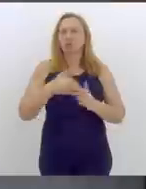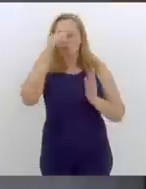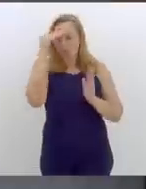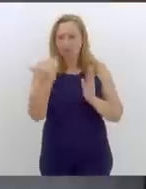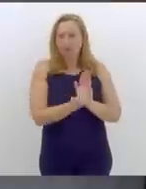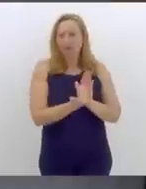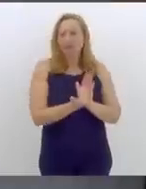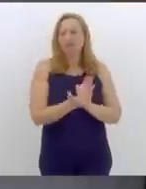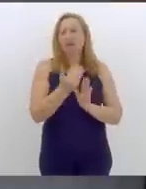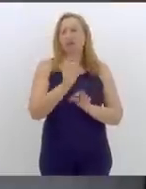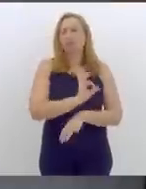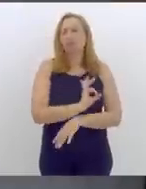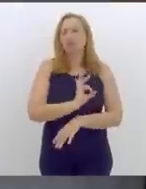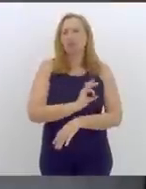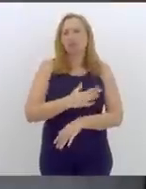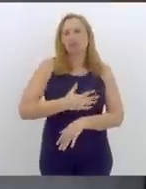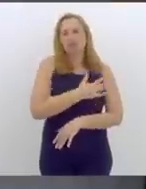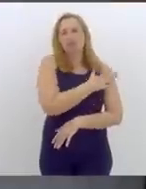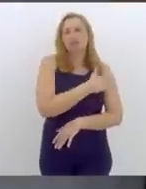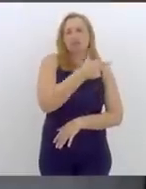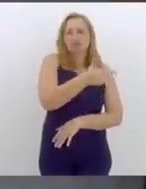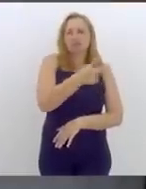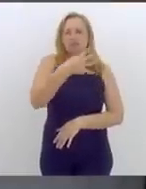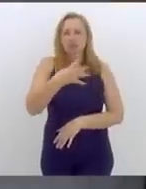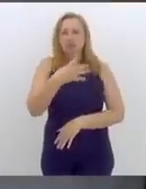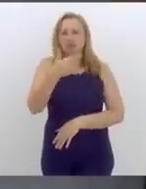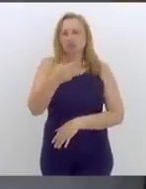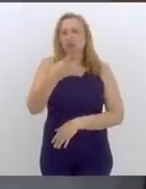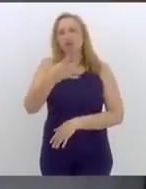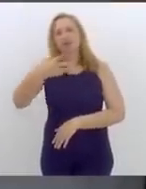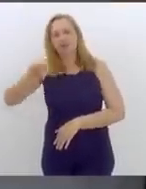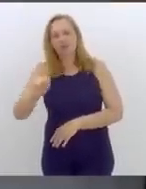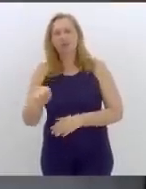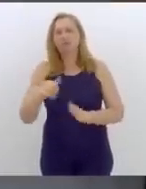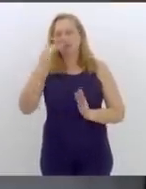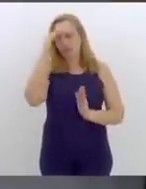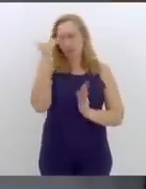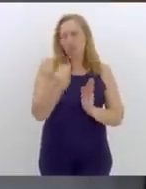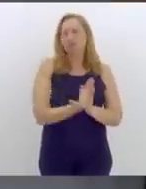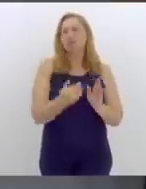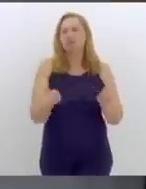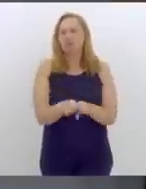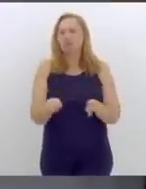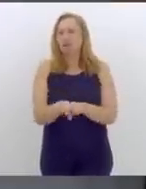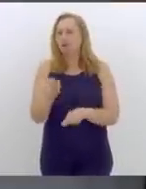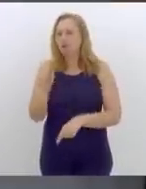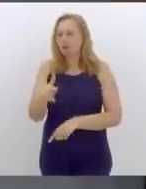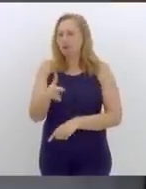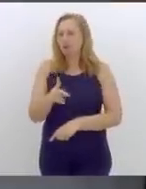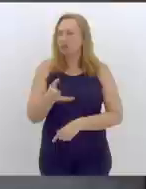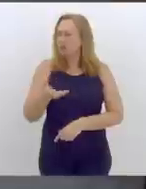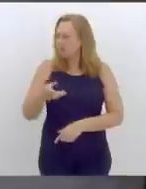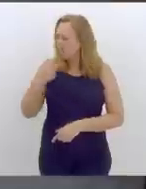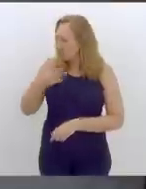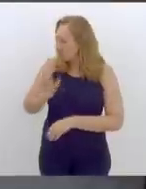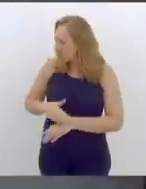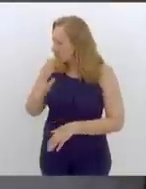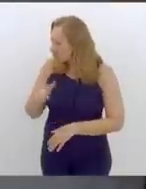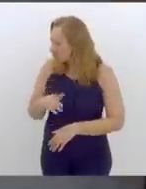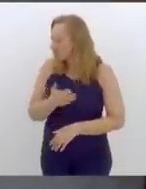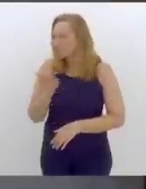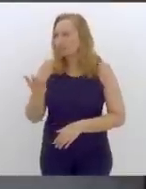e a polícia militar na 24 48 a gente cumprindo isso Tá ok então quer alguém falar mais alguma coisa aí sobre